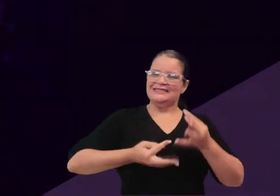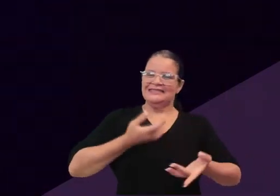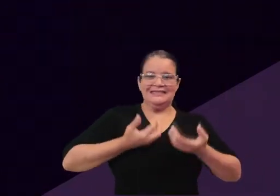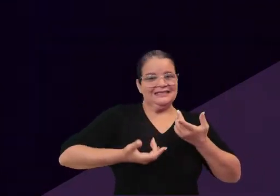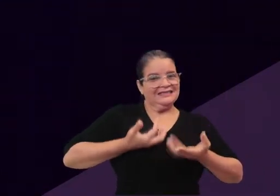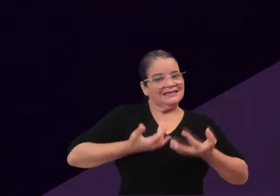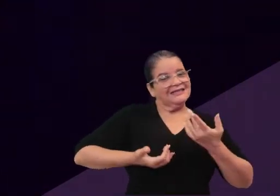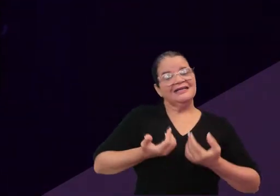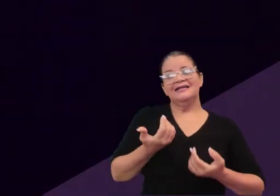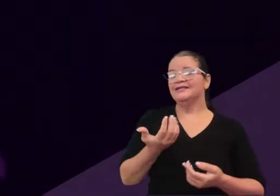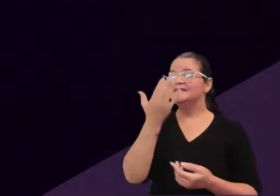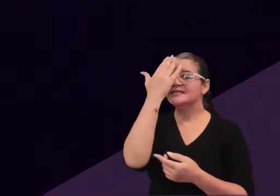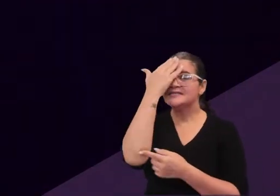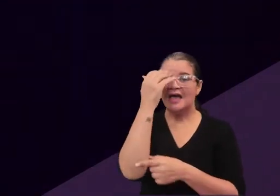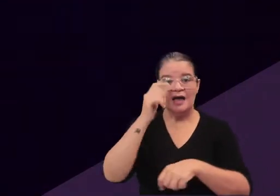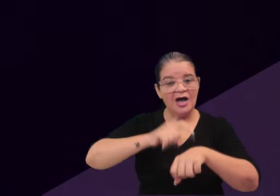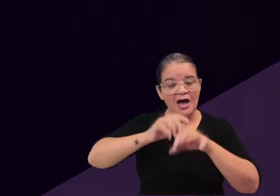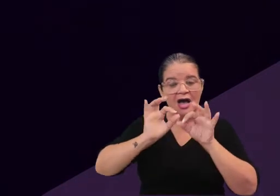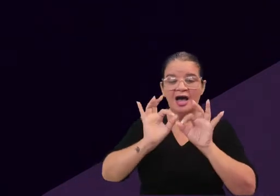mão. Desejo pegando fogo,